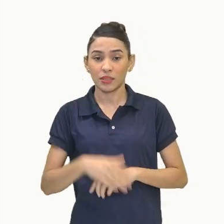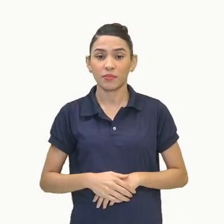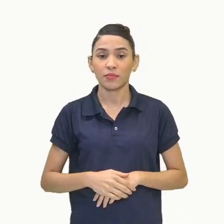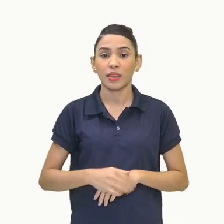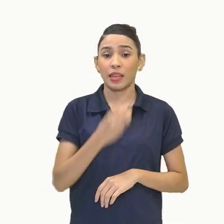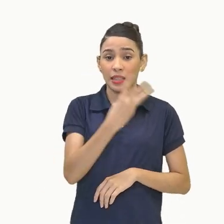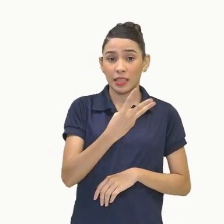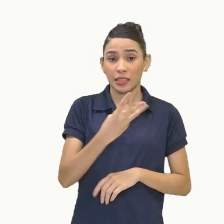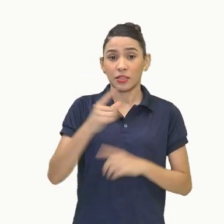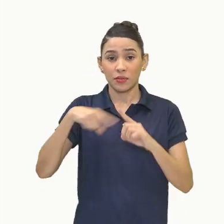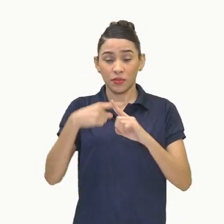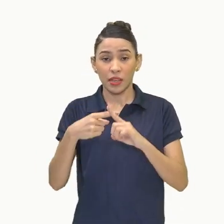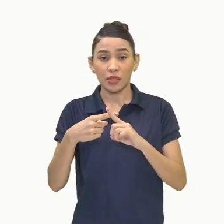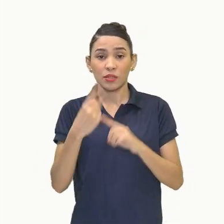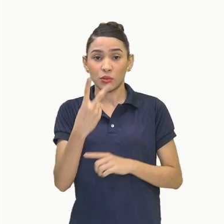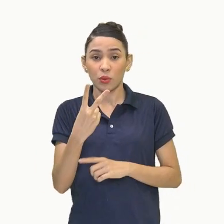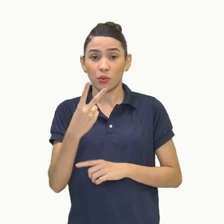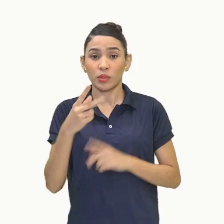6.